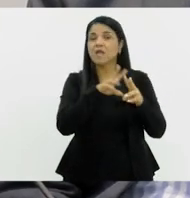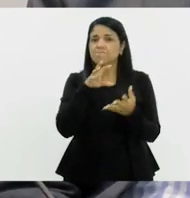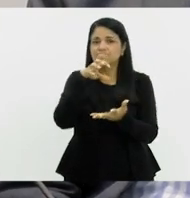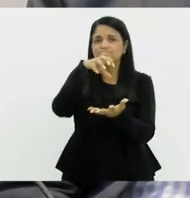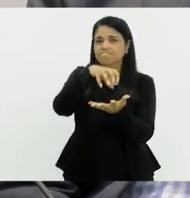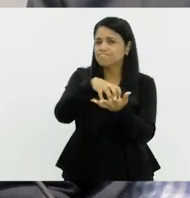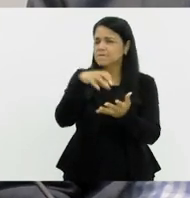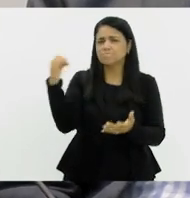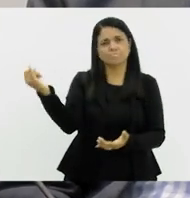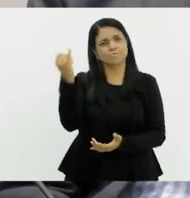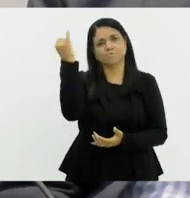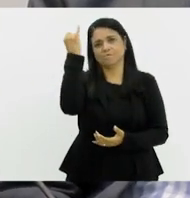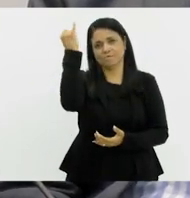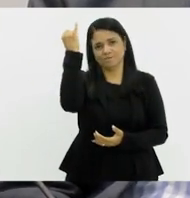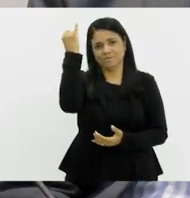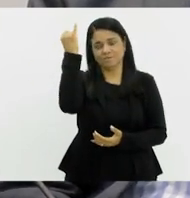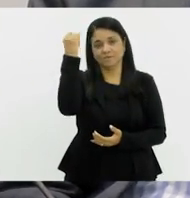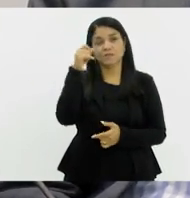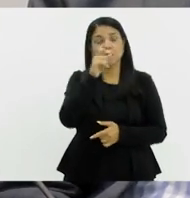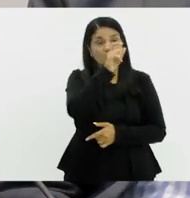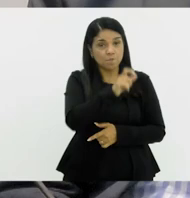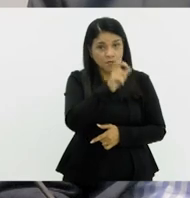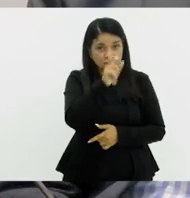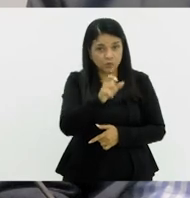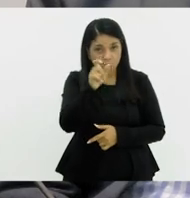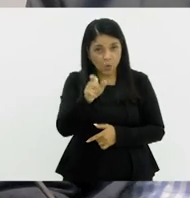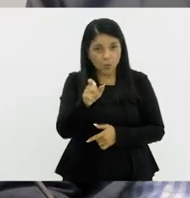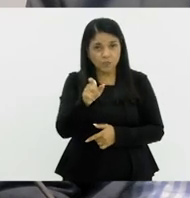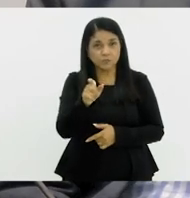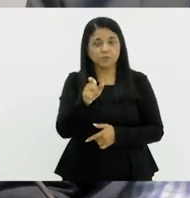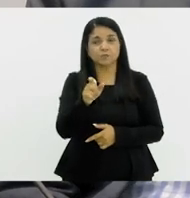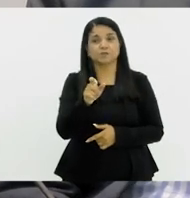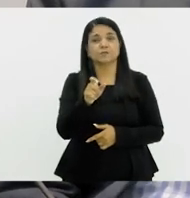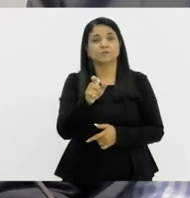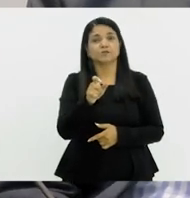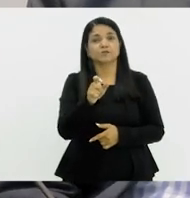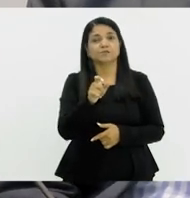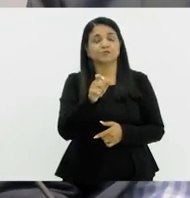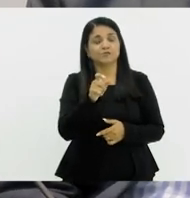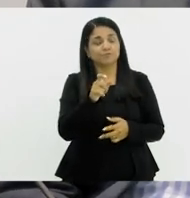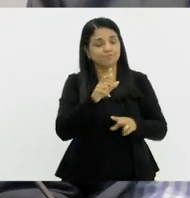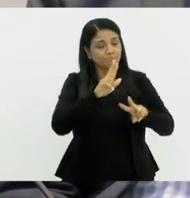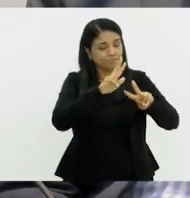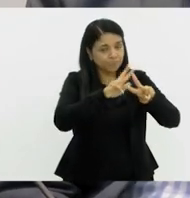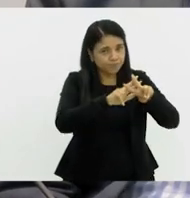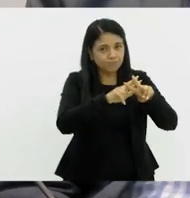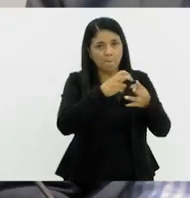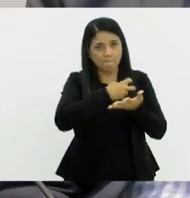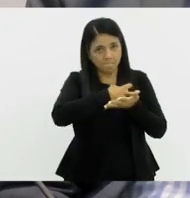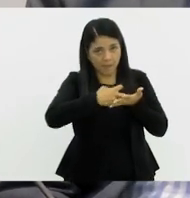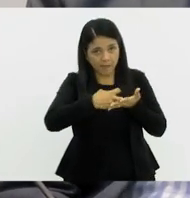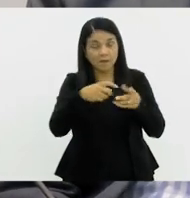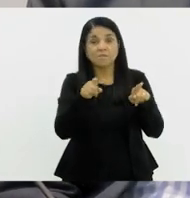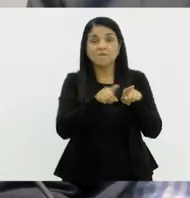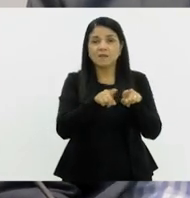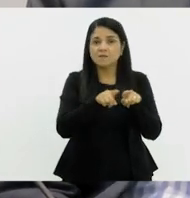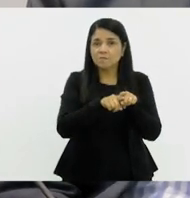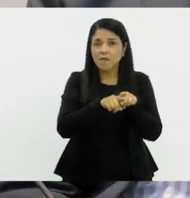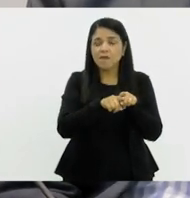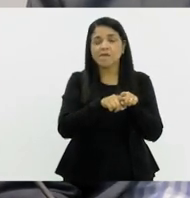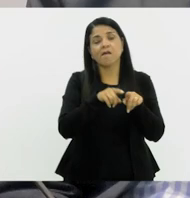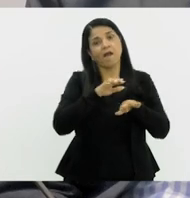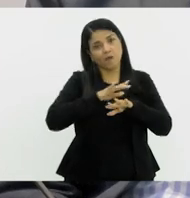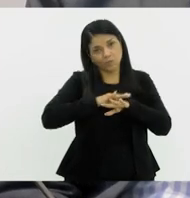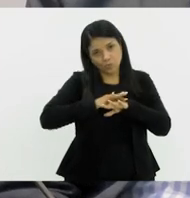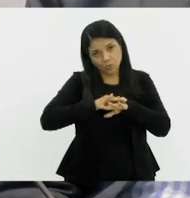porque não só aquelas pessoas que estão no processo, enfim, de cumprimento de suas penas, mas também